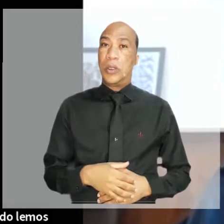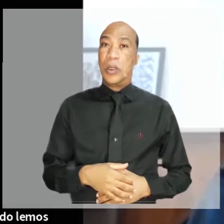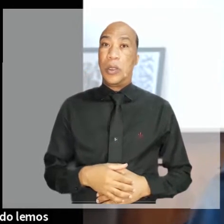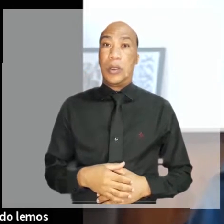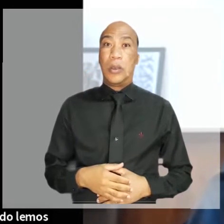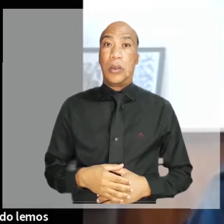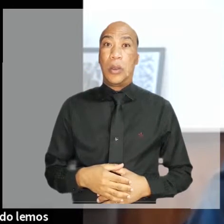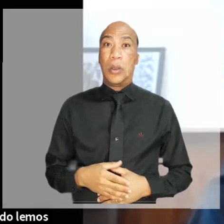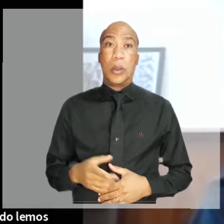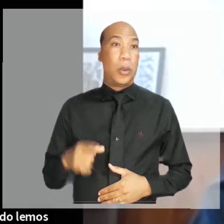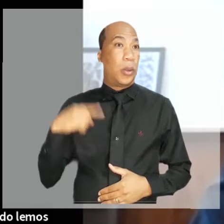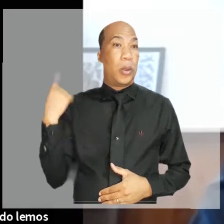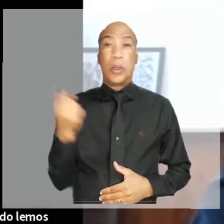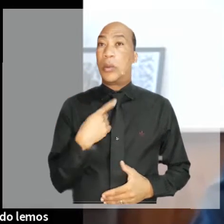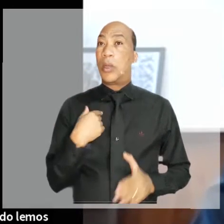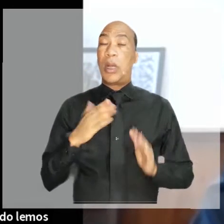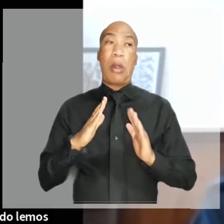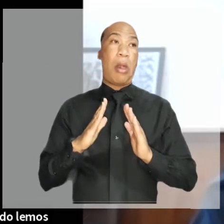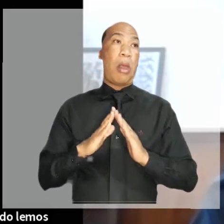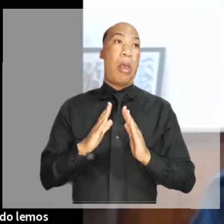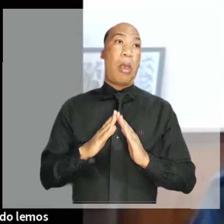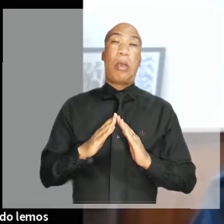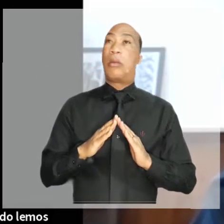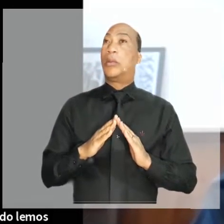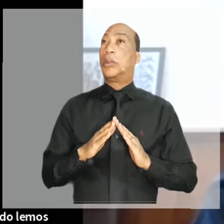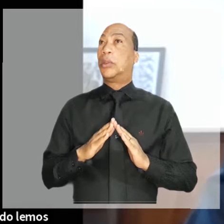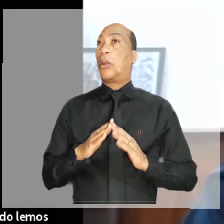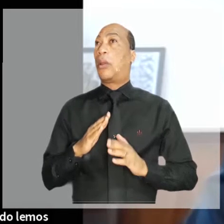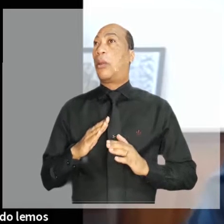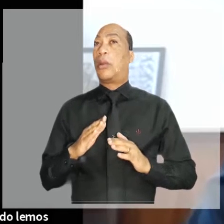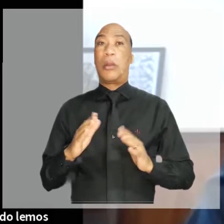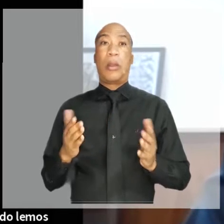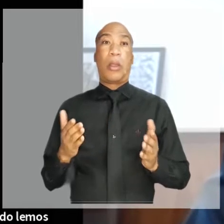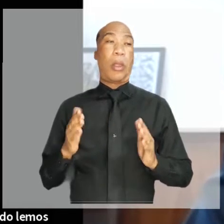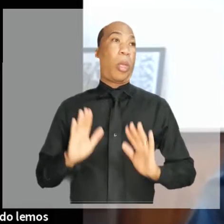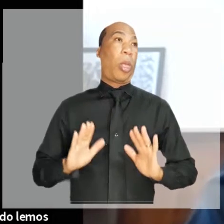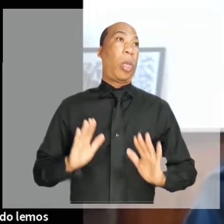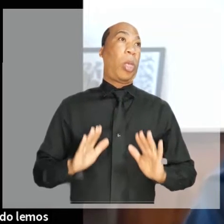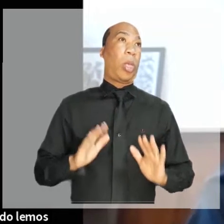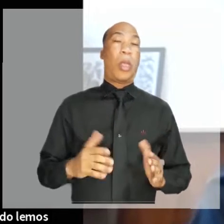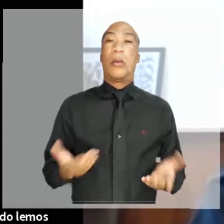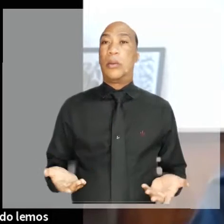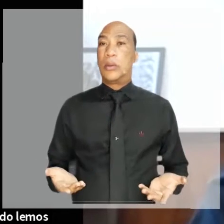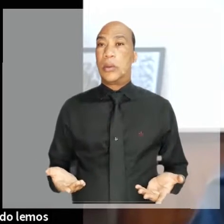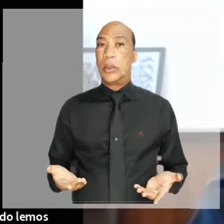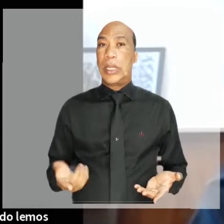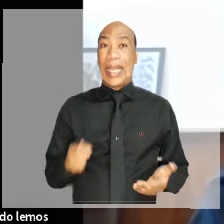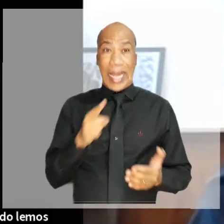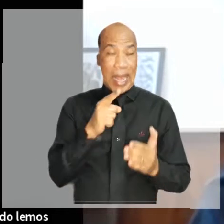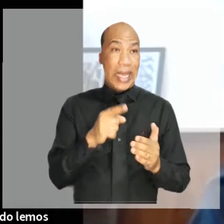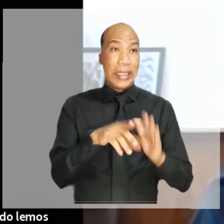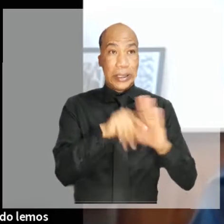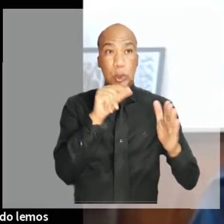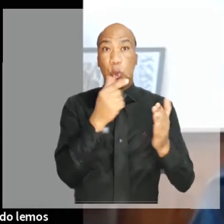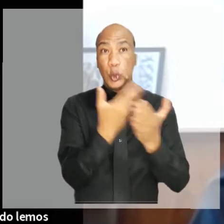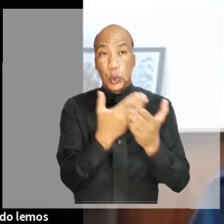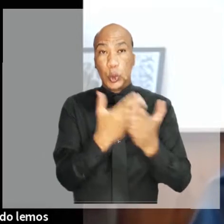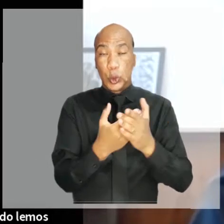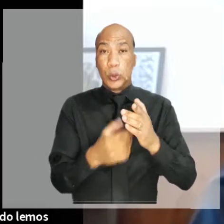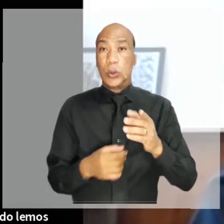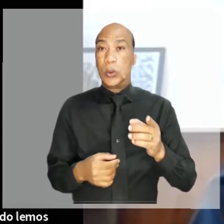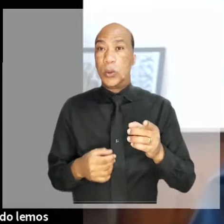estavam quarentenadas e o próprio estudo era para a equipe ter vindo para o Brasil fazer as